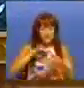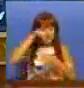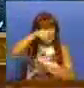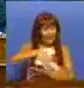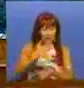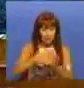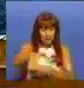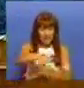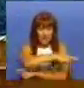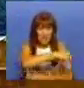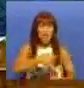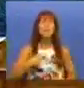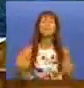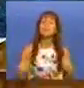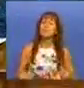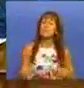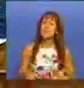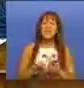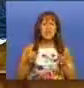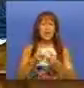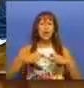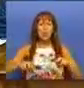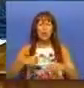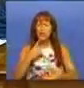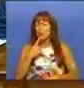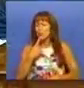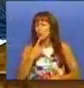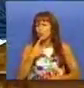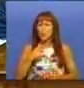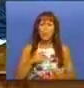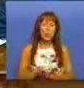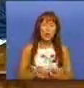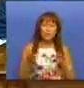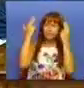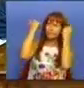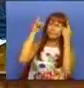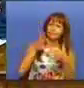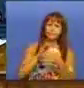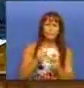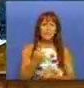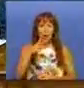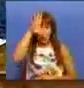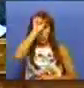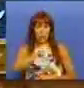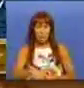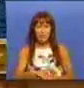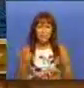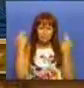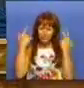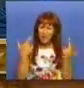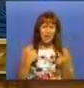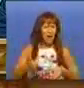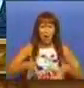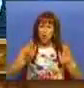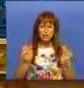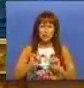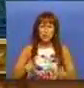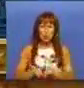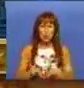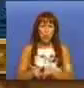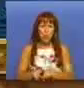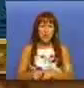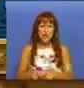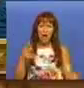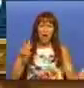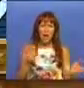delas. Aliás, é extraordinário que uma bancada que é tantas vezes tão servil em relação ao Governo não esteja disponível